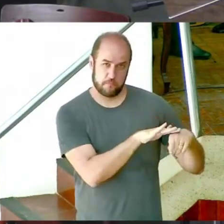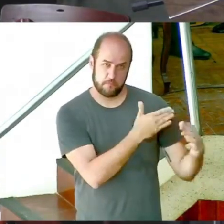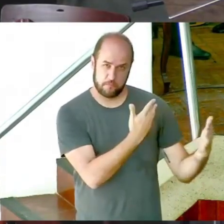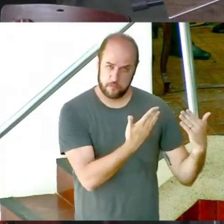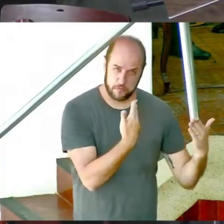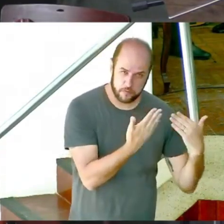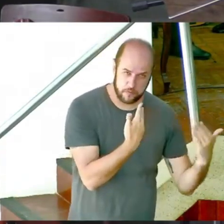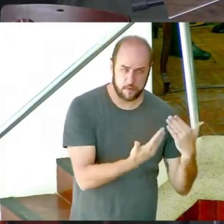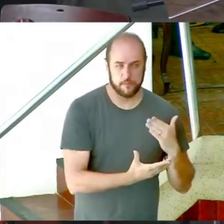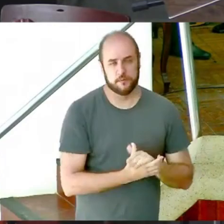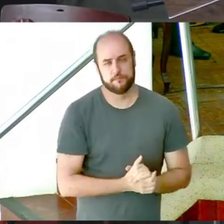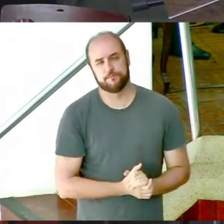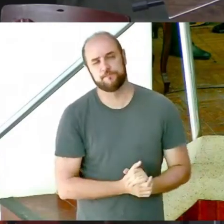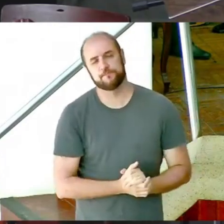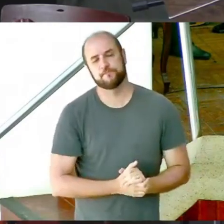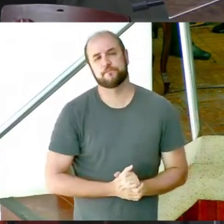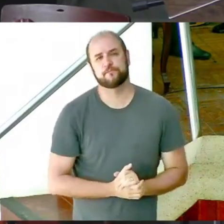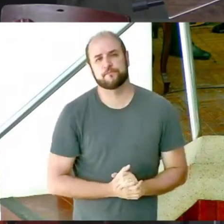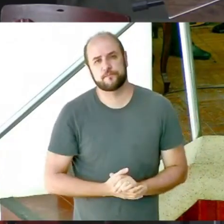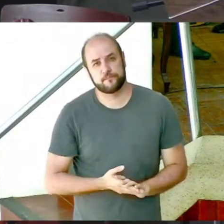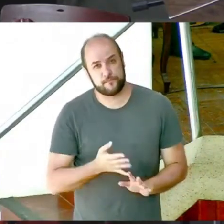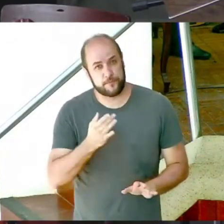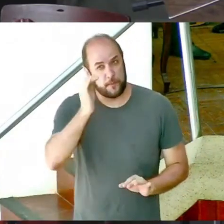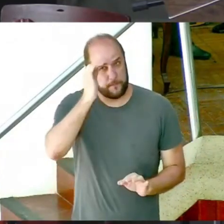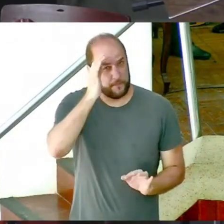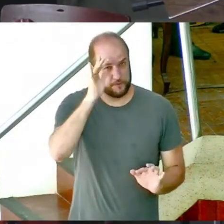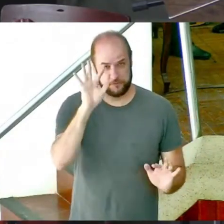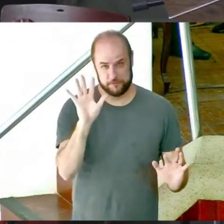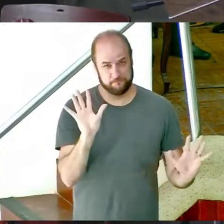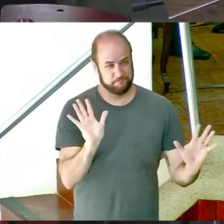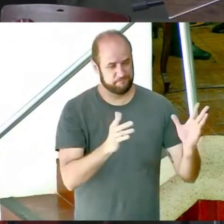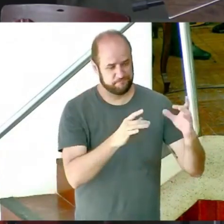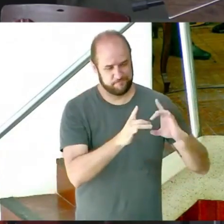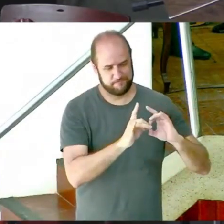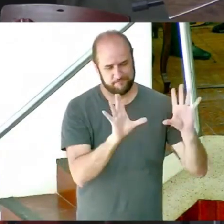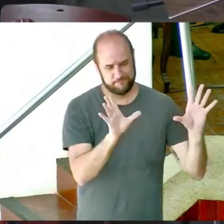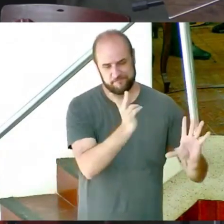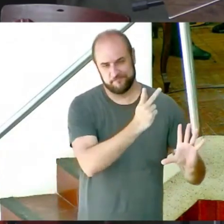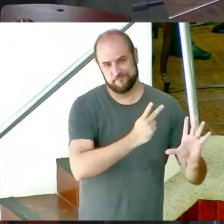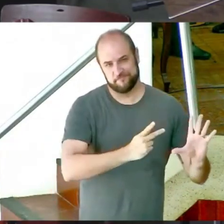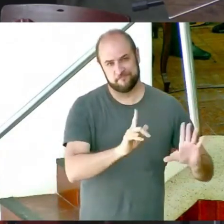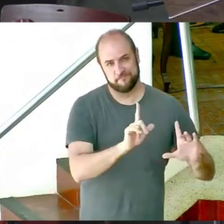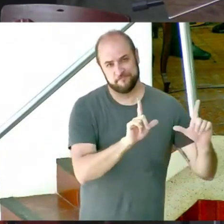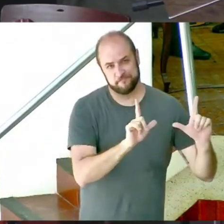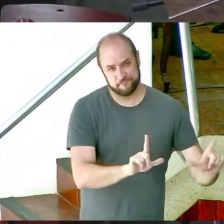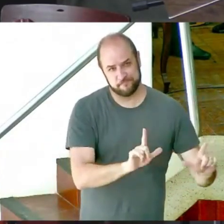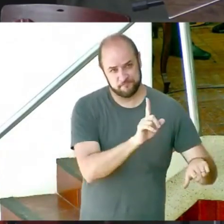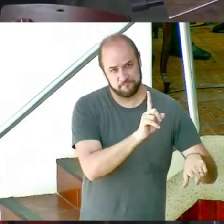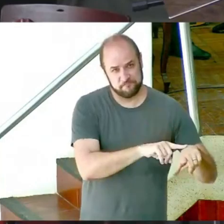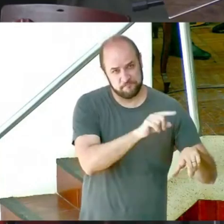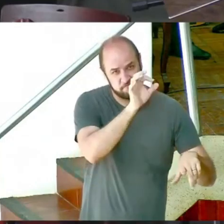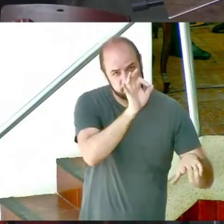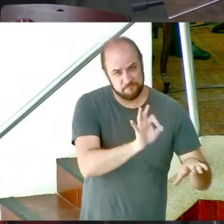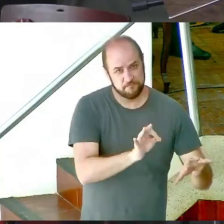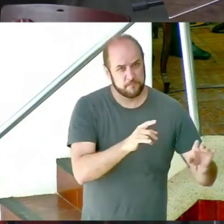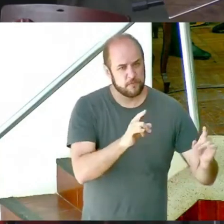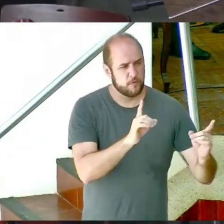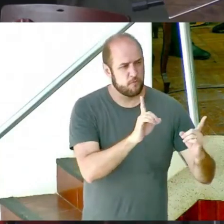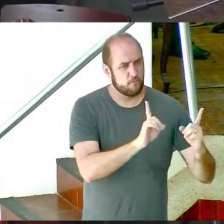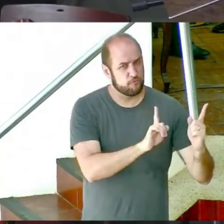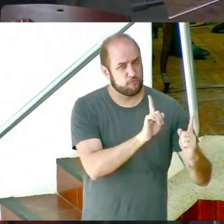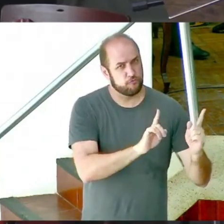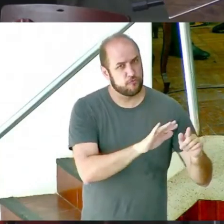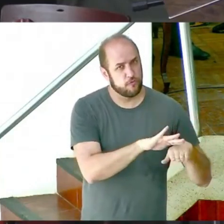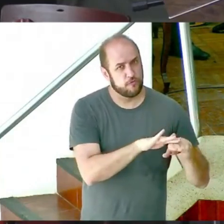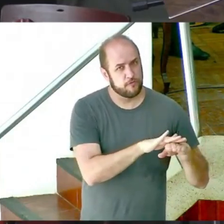Jesus para o seu amiguinho. Então use a sua criatividade e desenhe aí um momento de uma